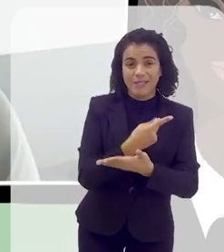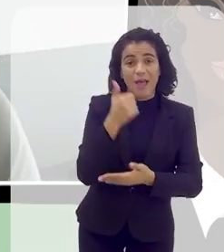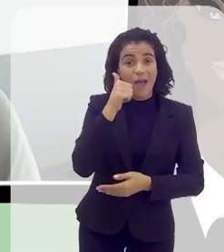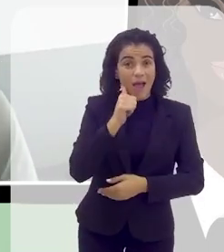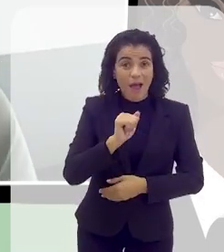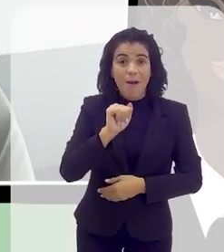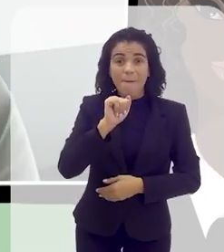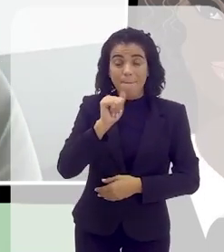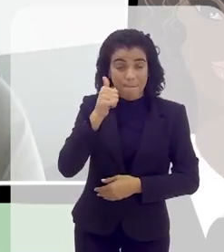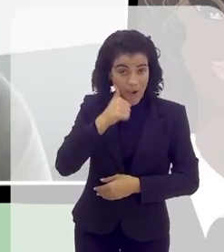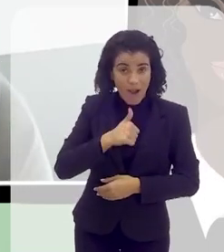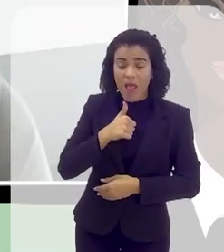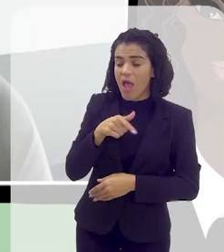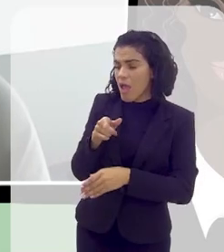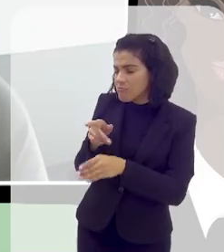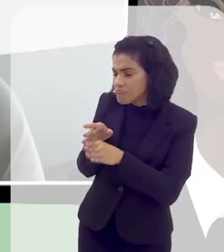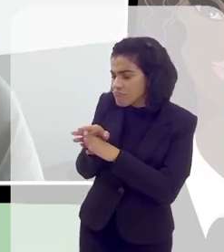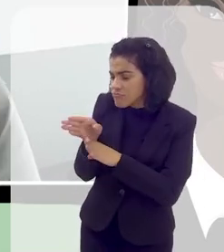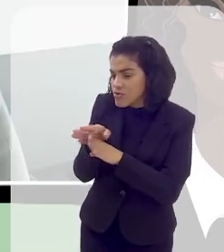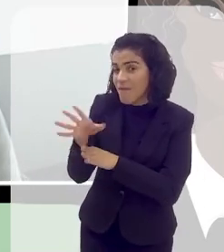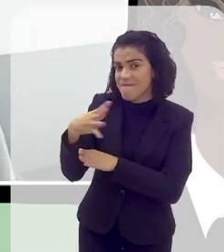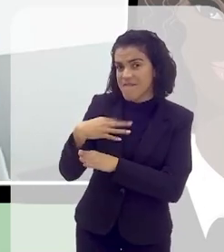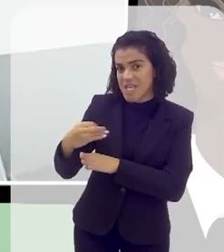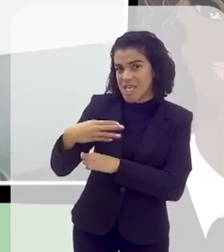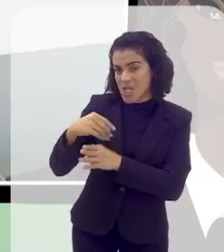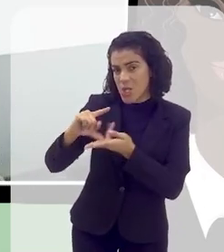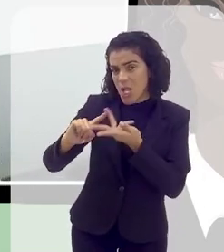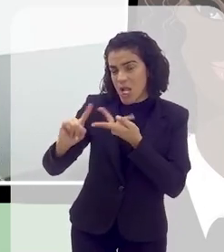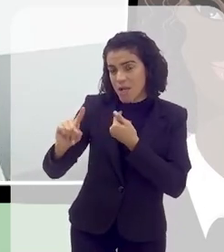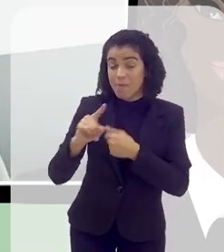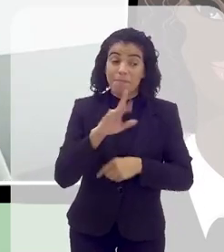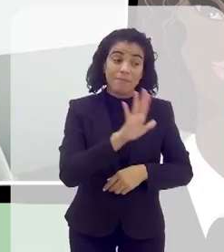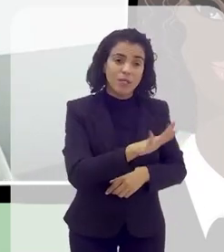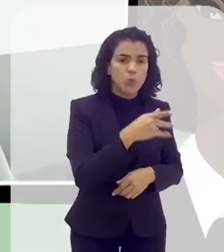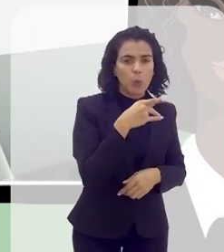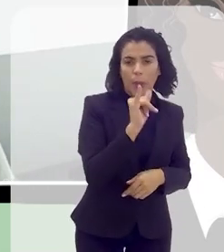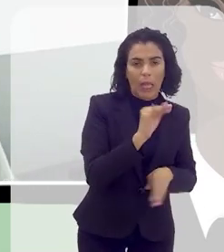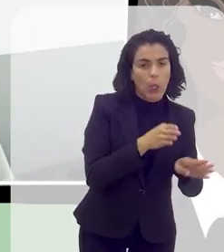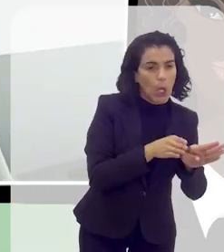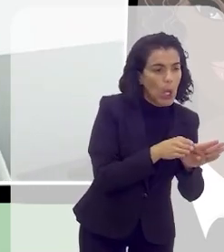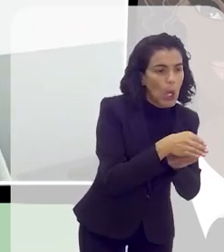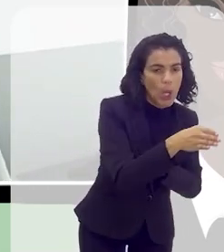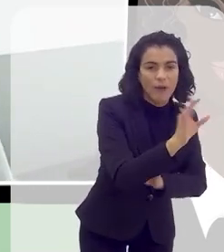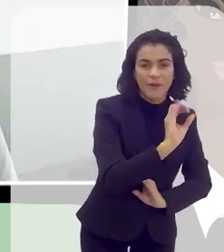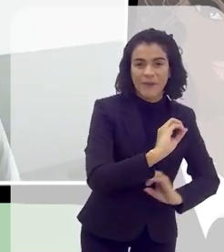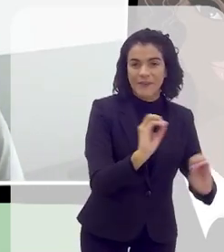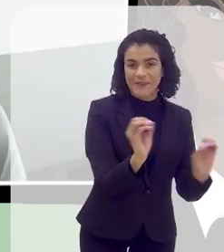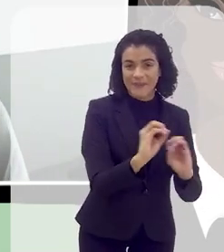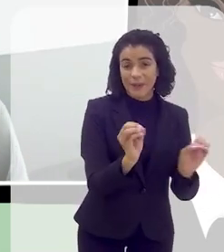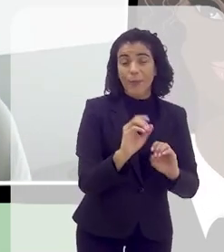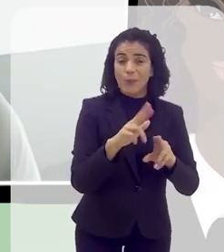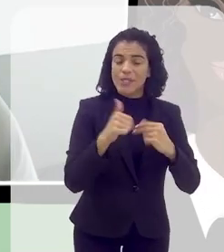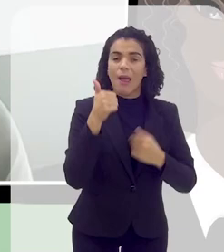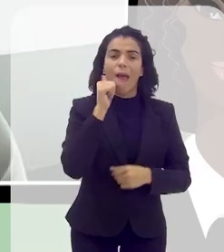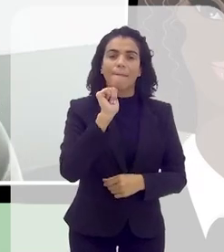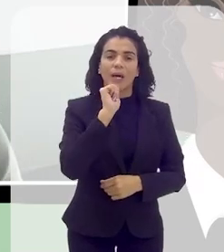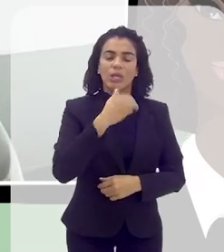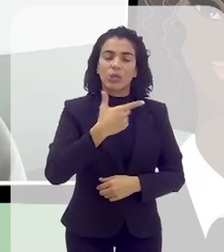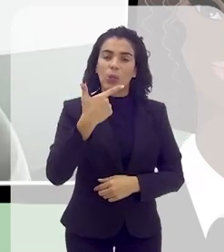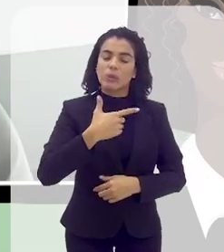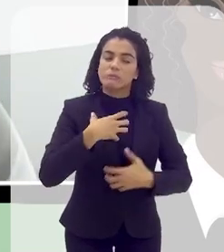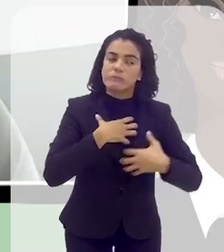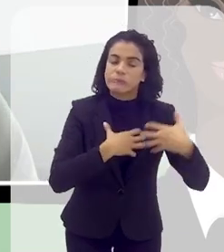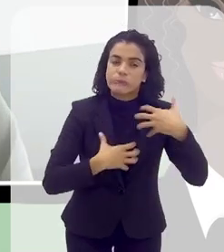que acontece. A mulher legitima o homem. O homem que tem muita dificuldade de legitimar a mulher. Por isso que a madrasta fica numa posição tão